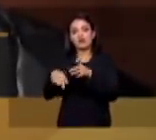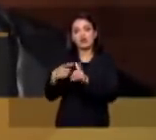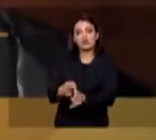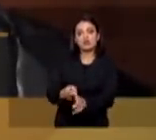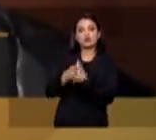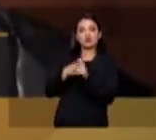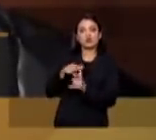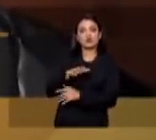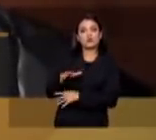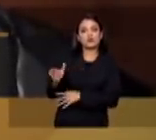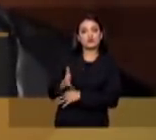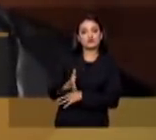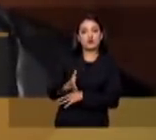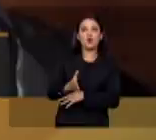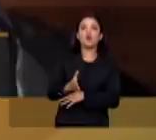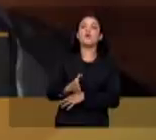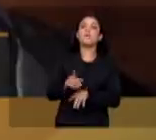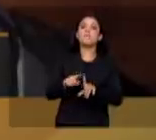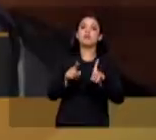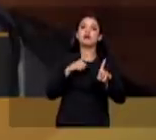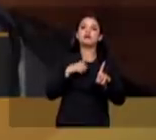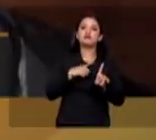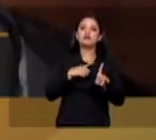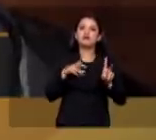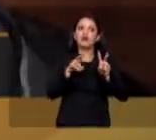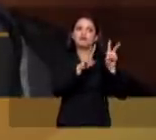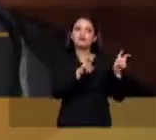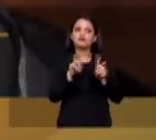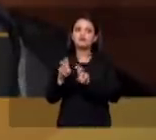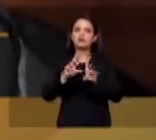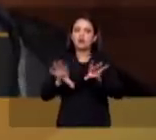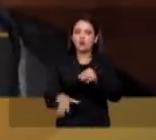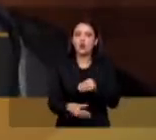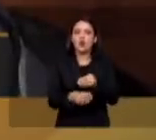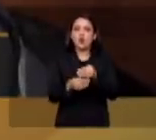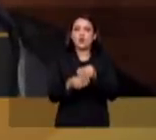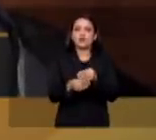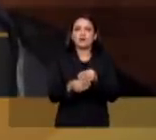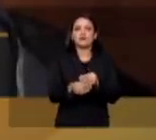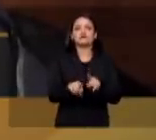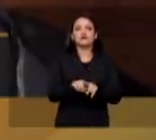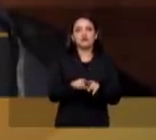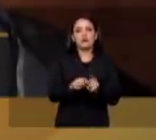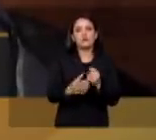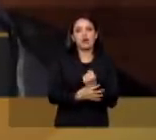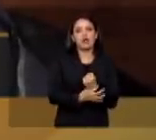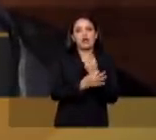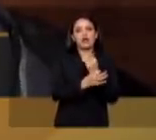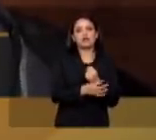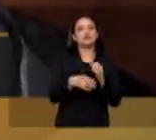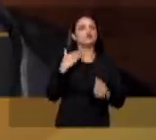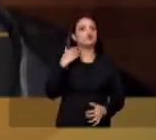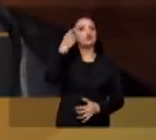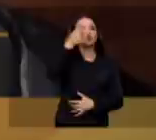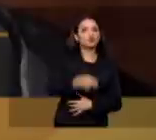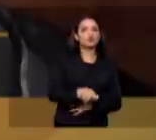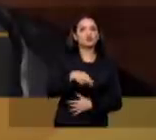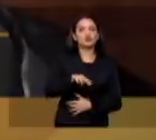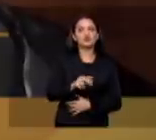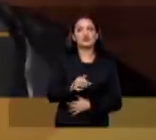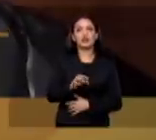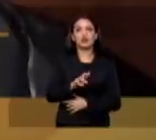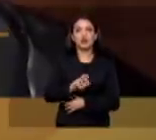nítida relação de complementariedade na concretização da garantia do juiz natural, uma vez